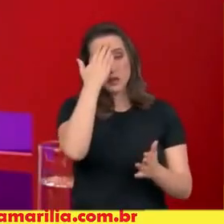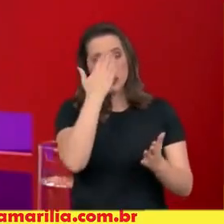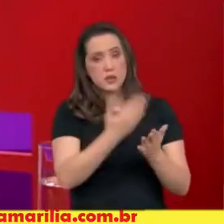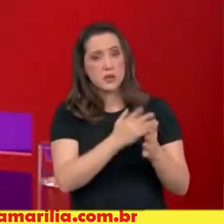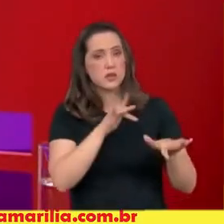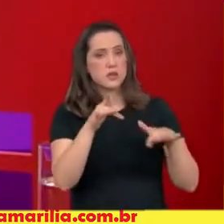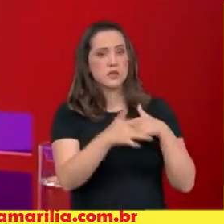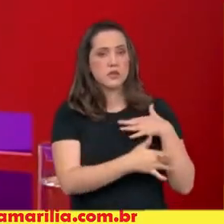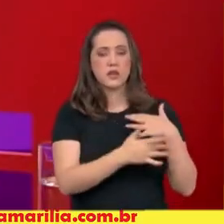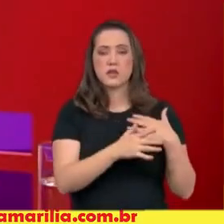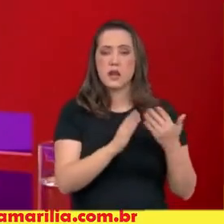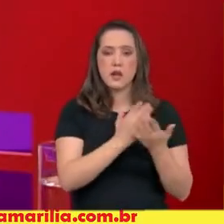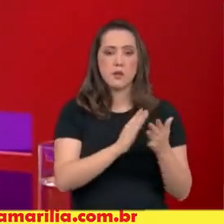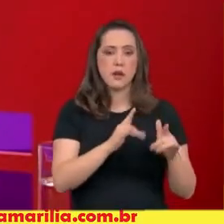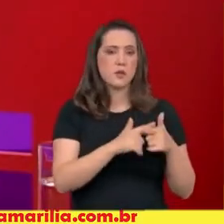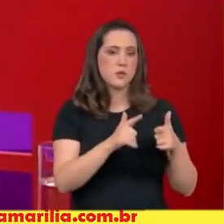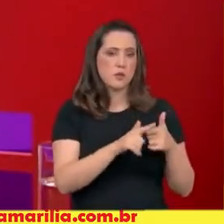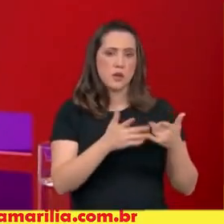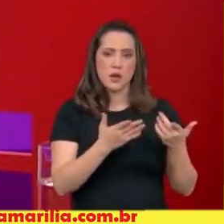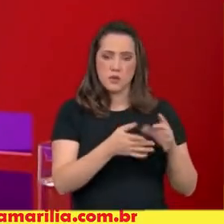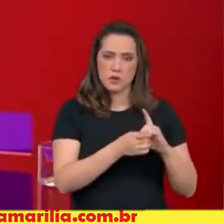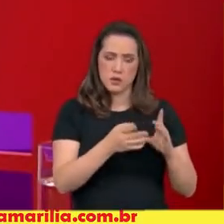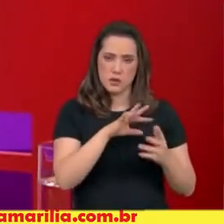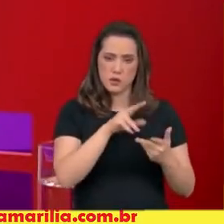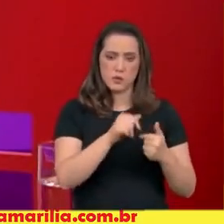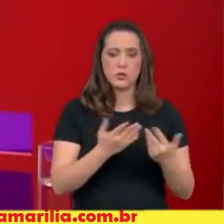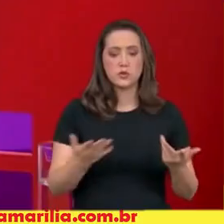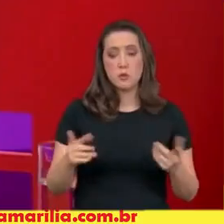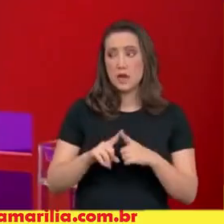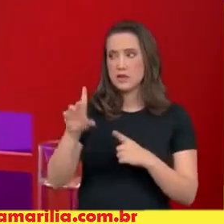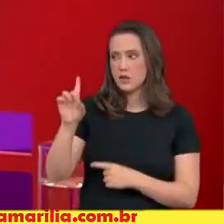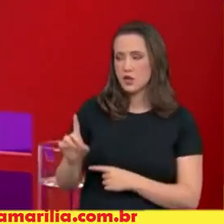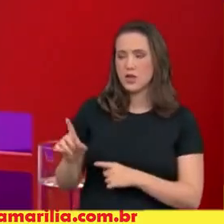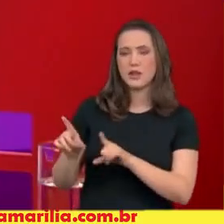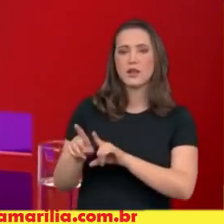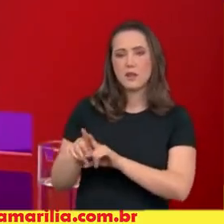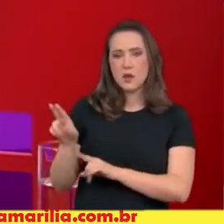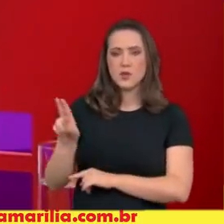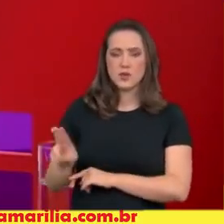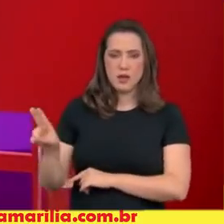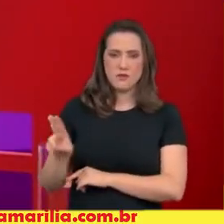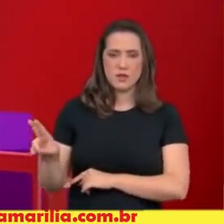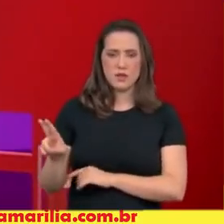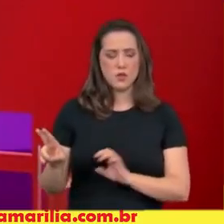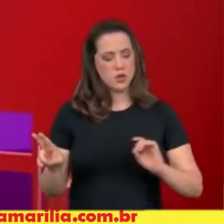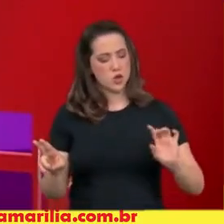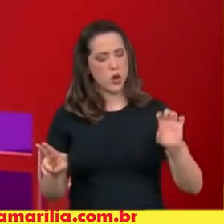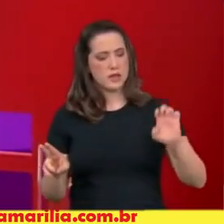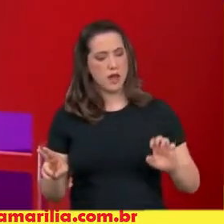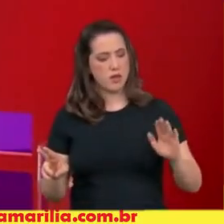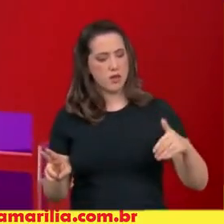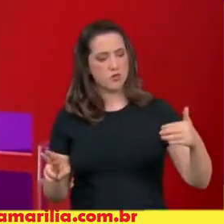problemas democráticos do mundo, mas a direita também conseguiu usar. Não era só o campo progressista, elementos da esquerda que